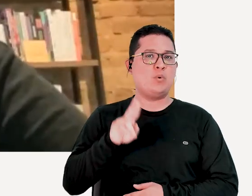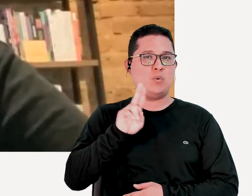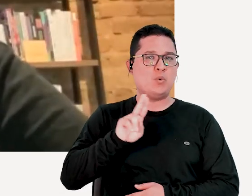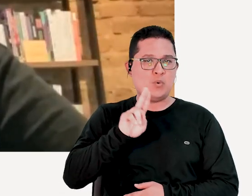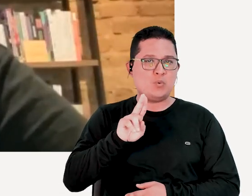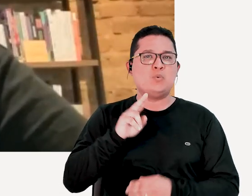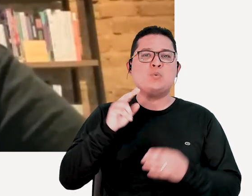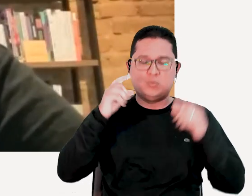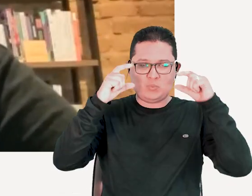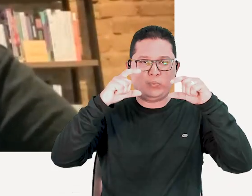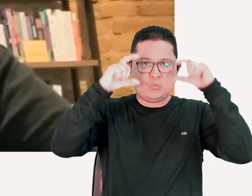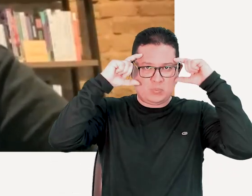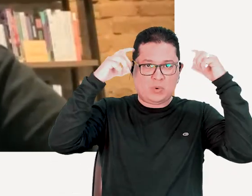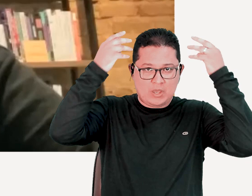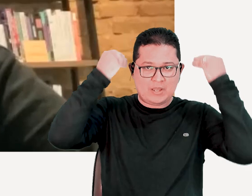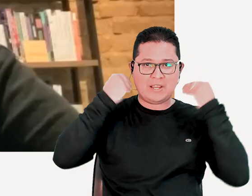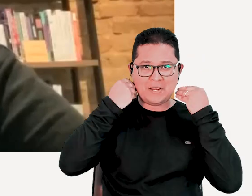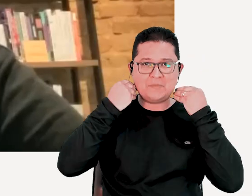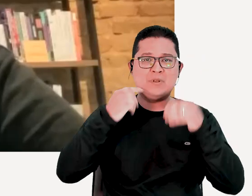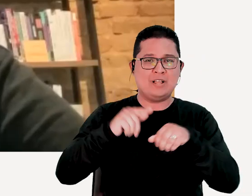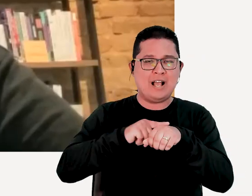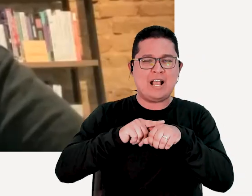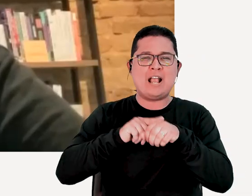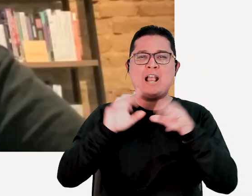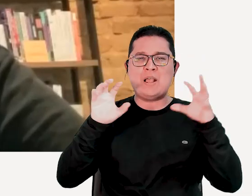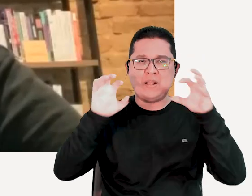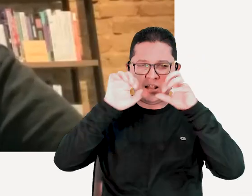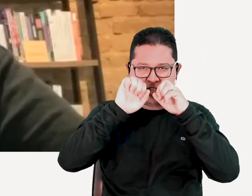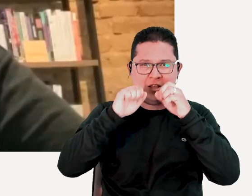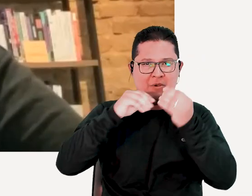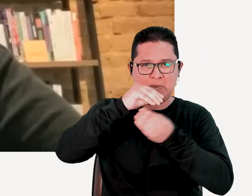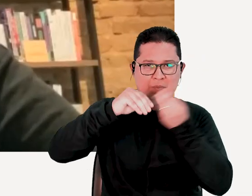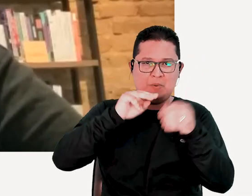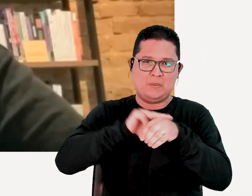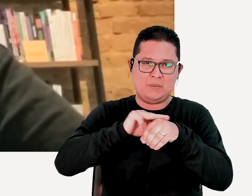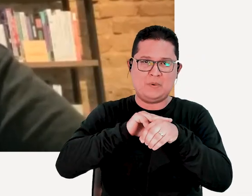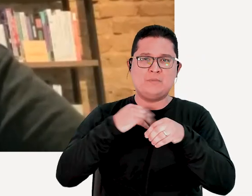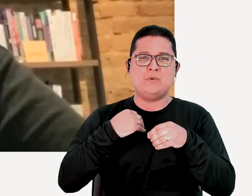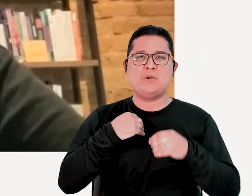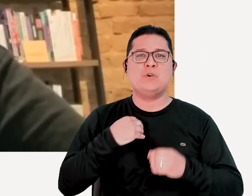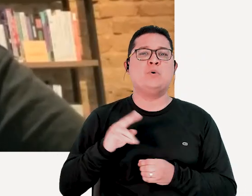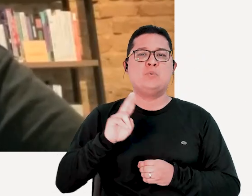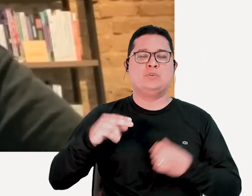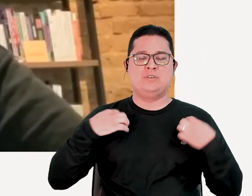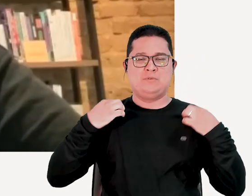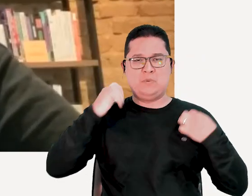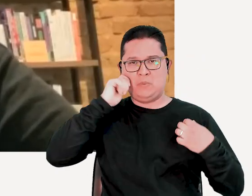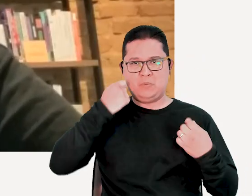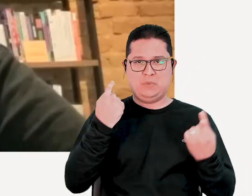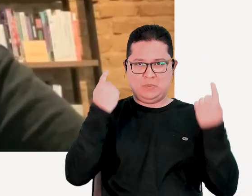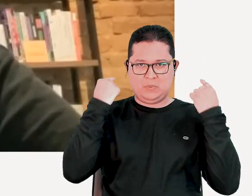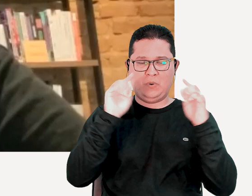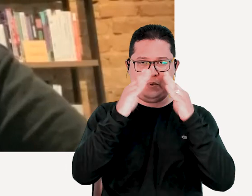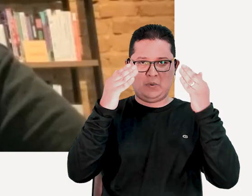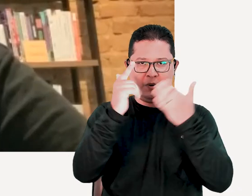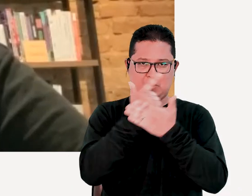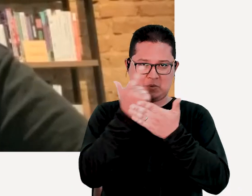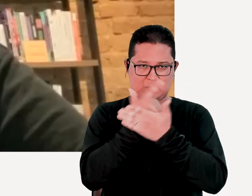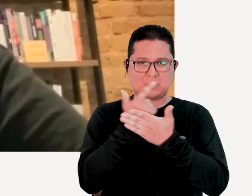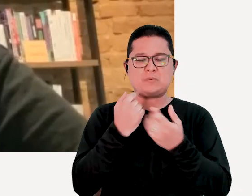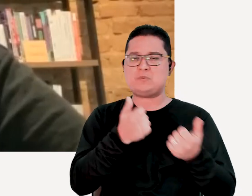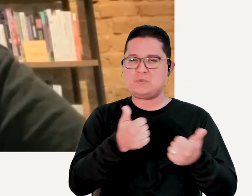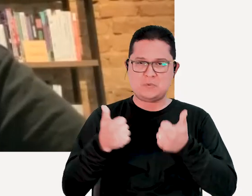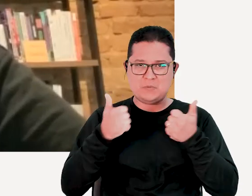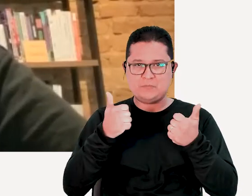preta, uso um fone de ouvido e ao meu fundo tem uma estante de livros. Atualmente eu sou Content Designer e UX Writer no iFood, trabalho